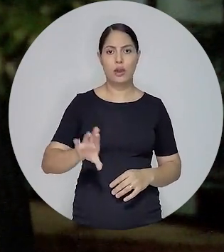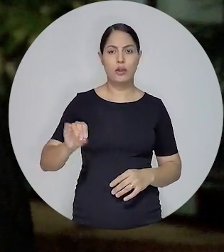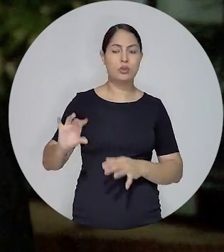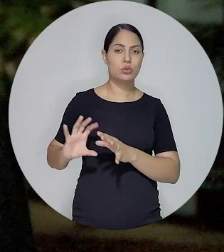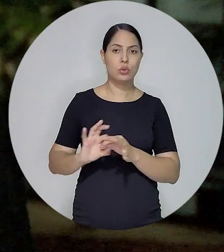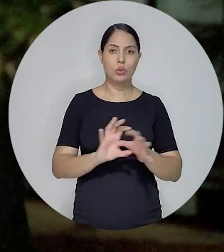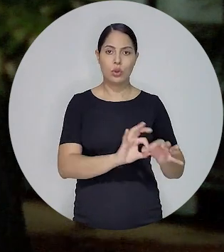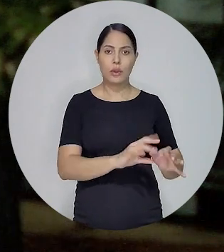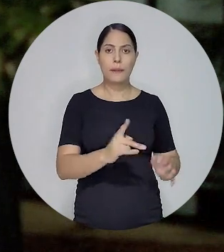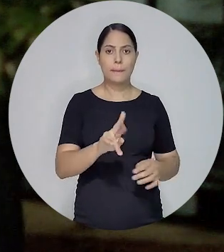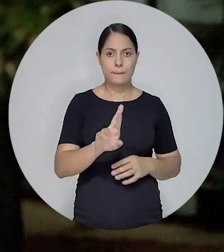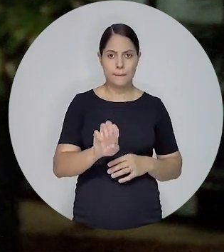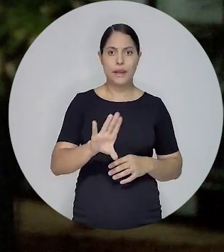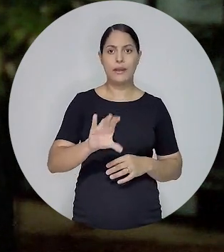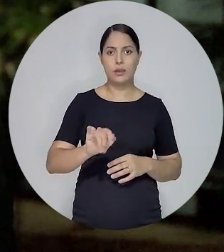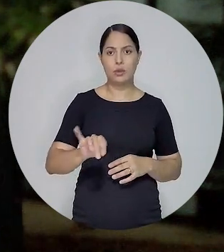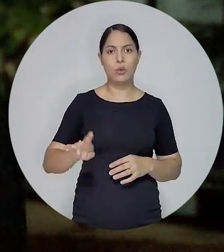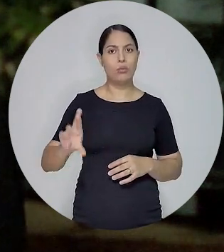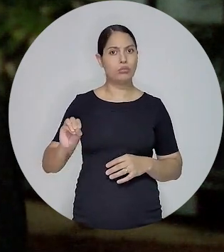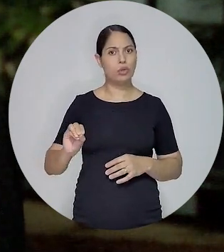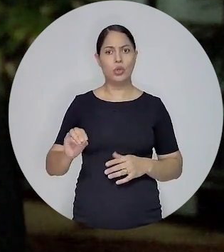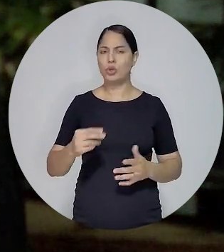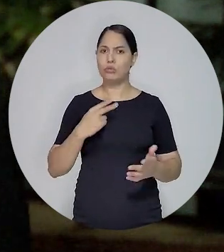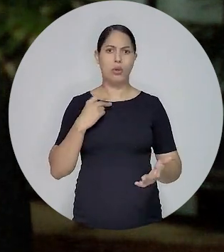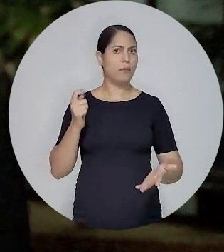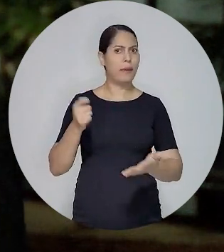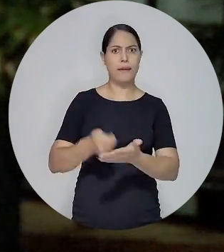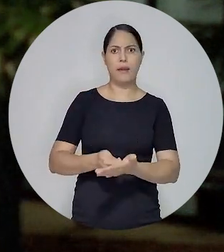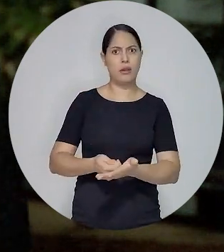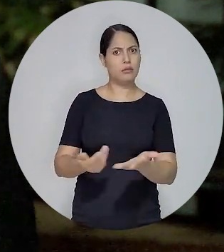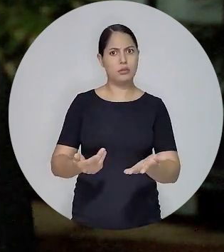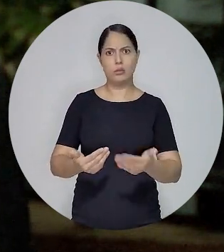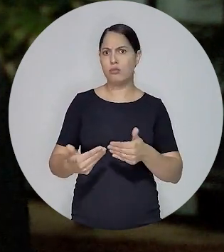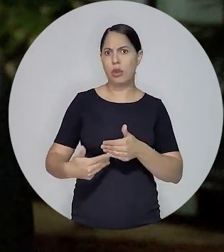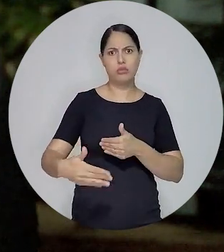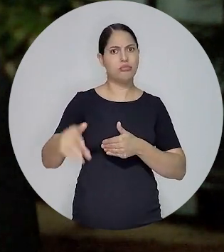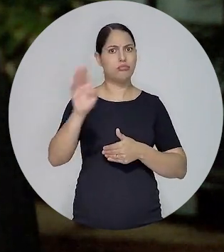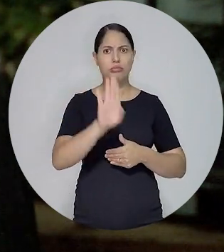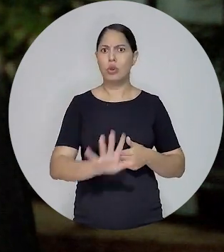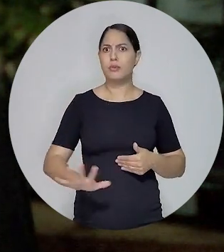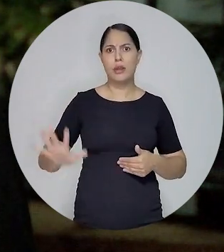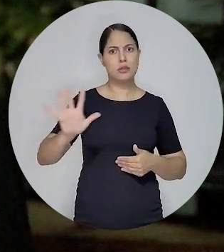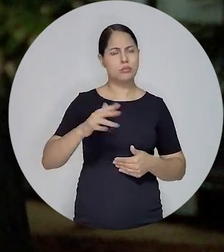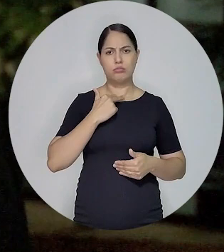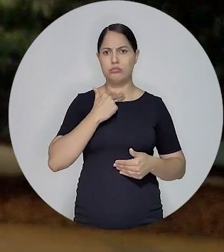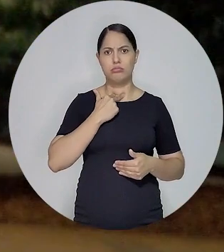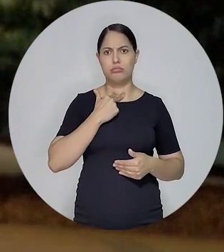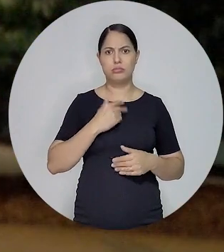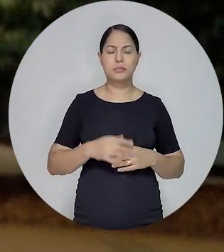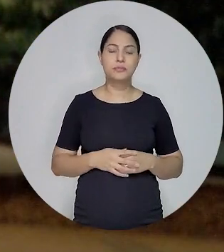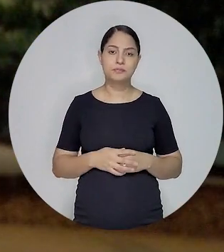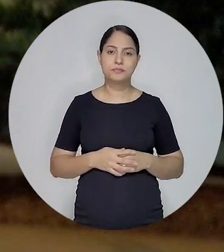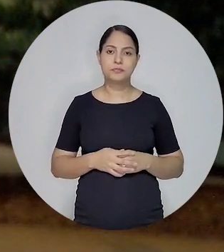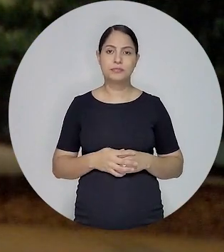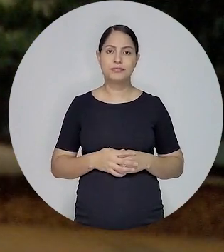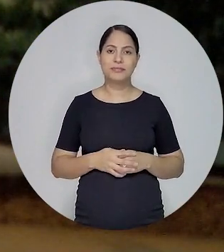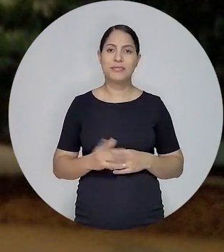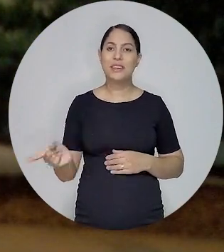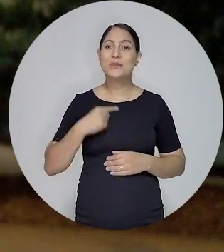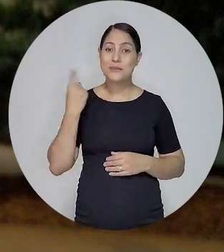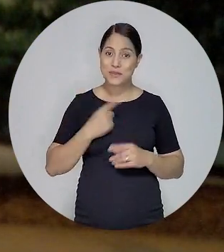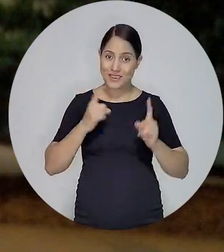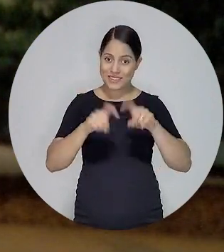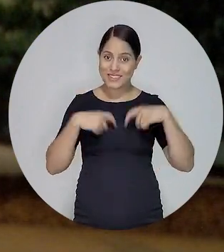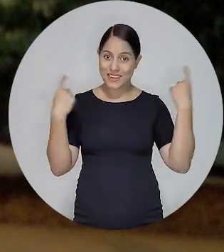honorários destacados nos precatórios, para que tal ilegalidade não se perpetue e não se irradie em torno do país. Saímos da reunião